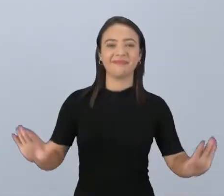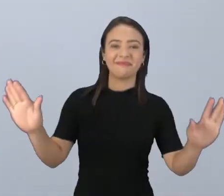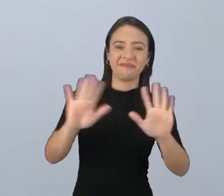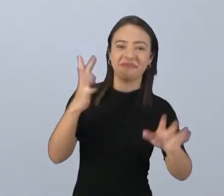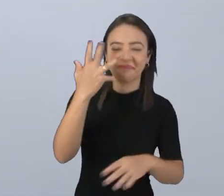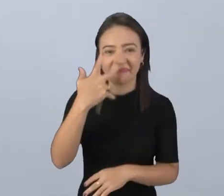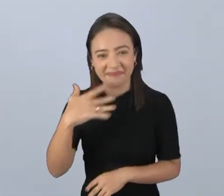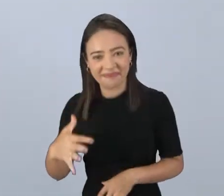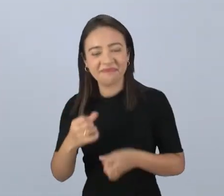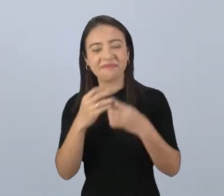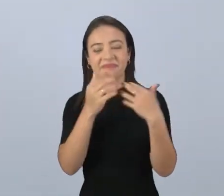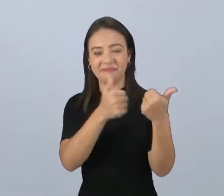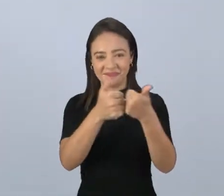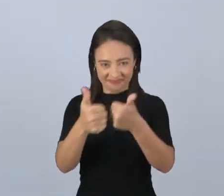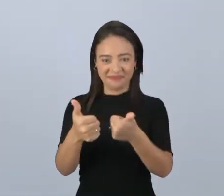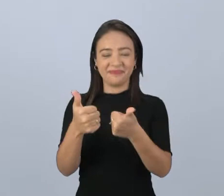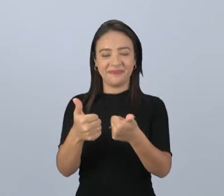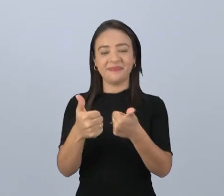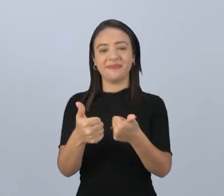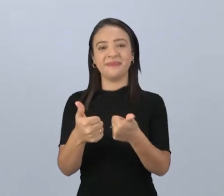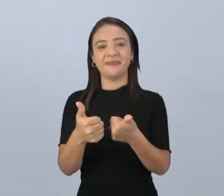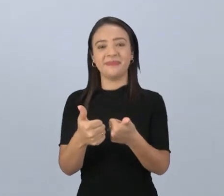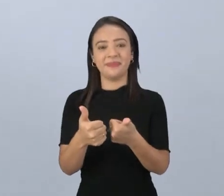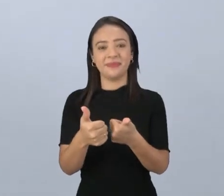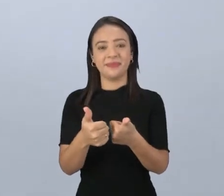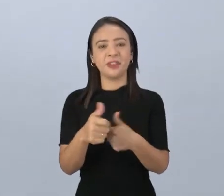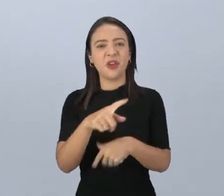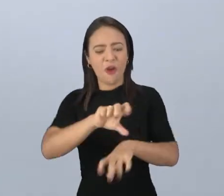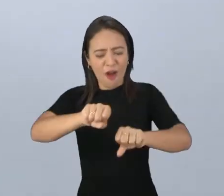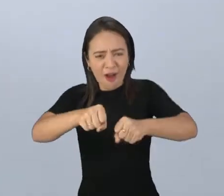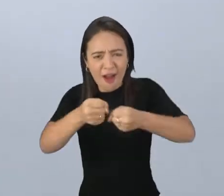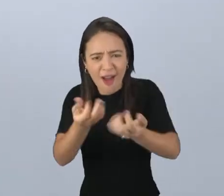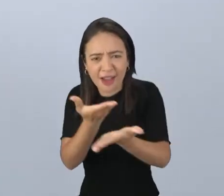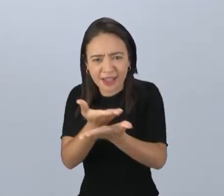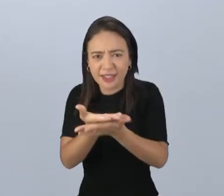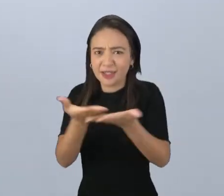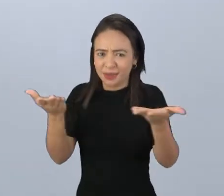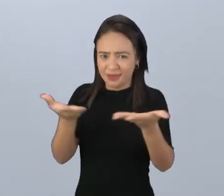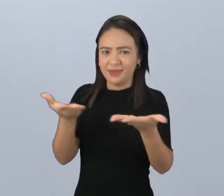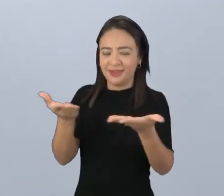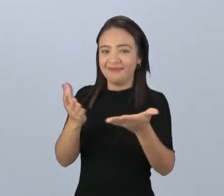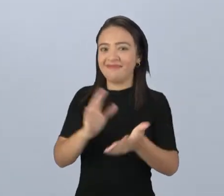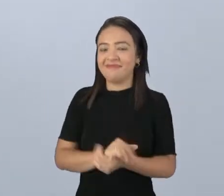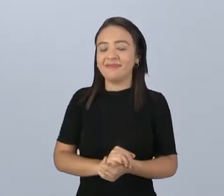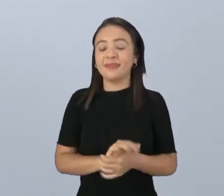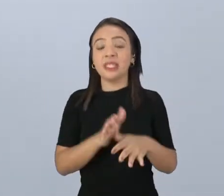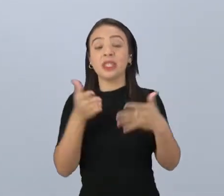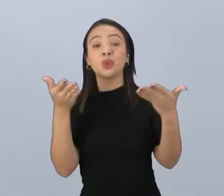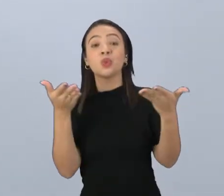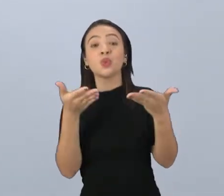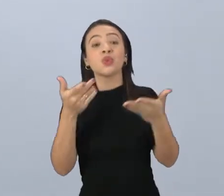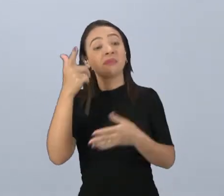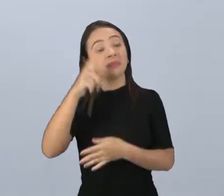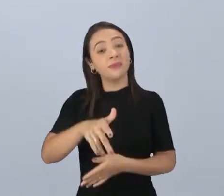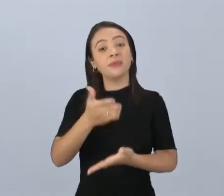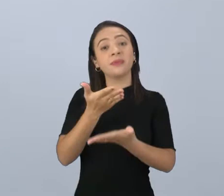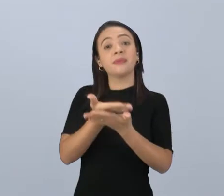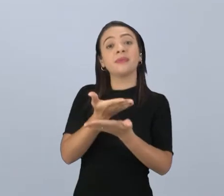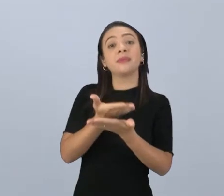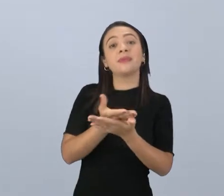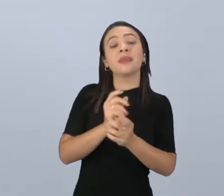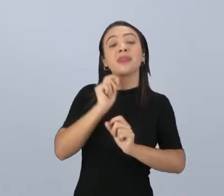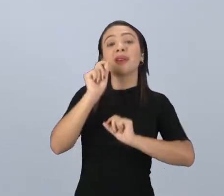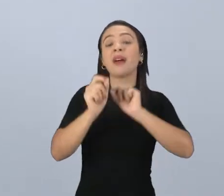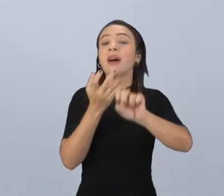Olá, crianças! Tudo bem com vocês? Estudando muito nesses últimos dias? Hoje vamos a mais uma aula do